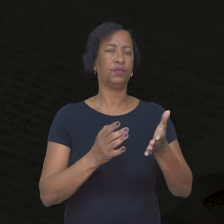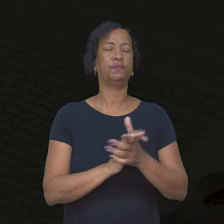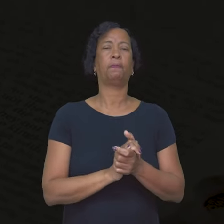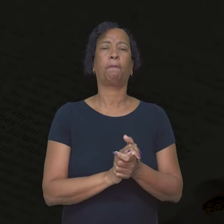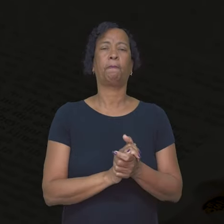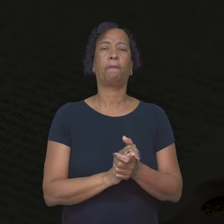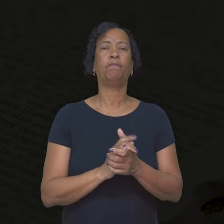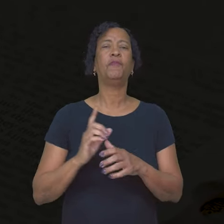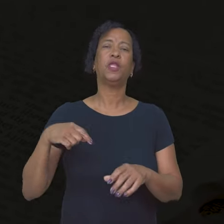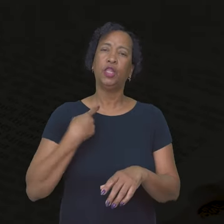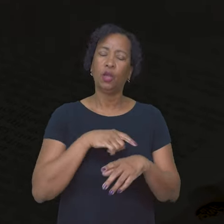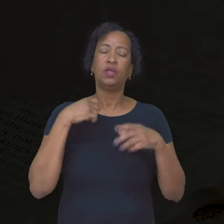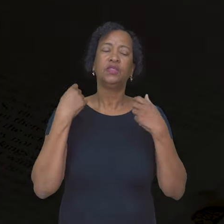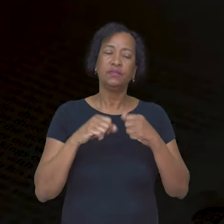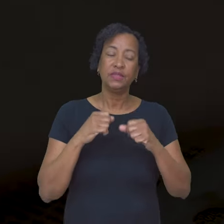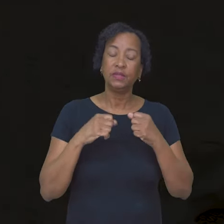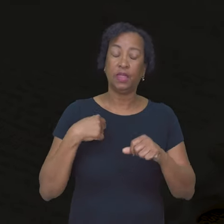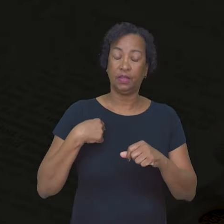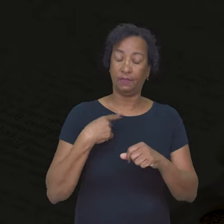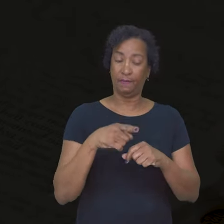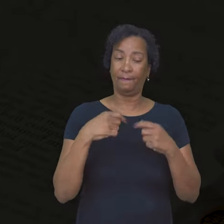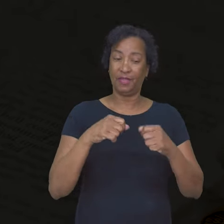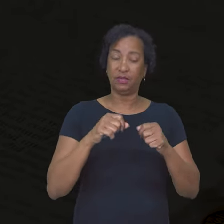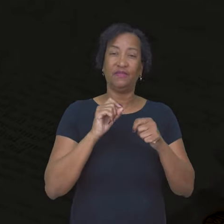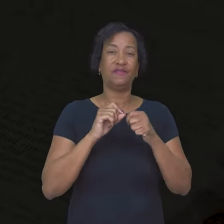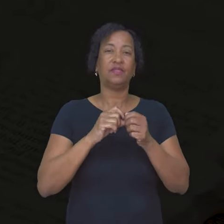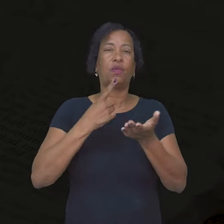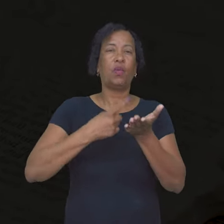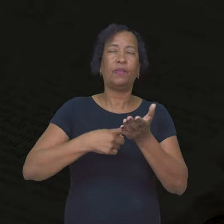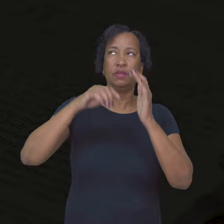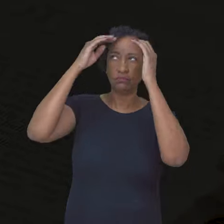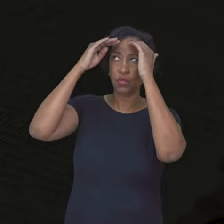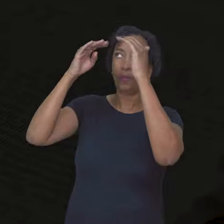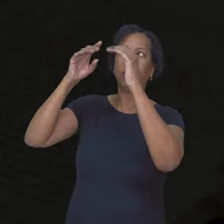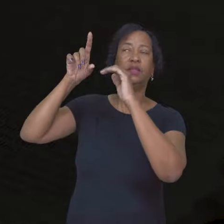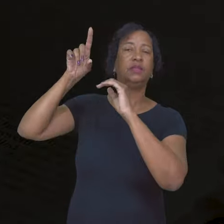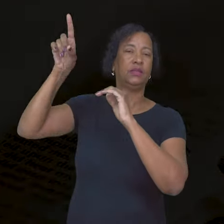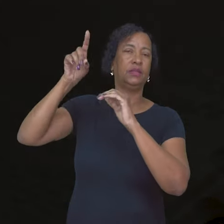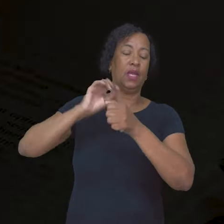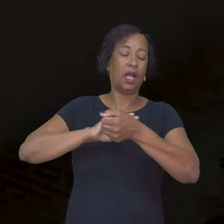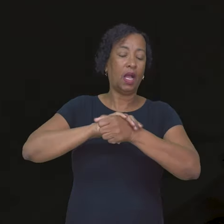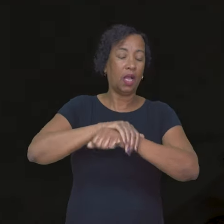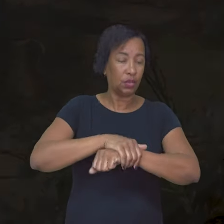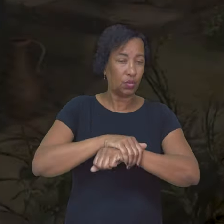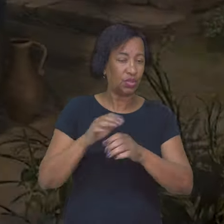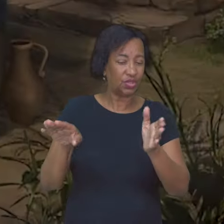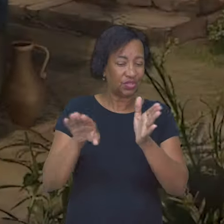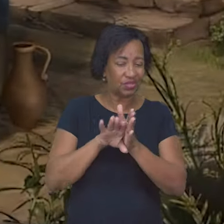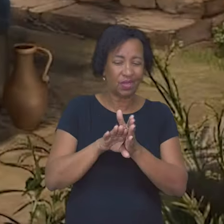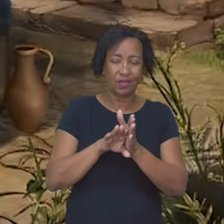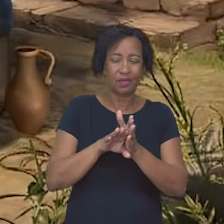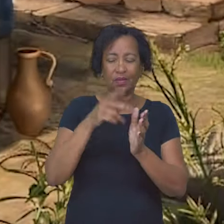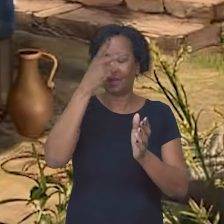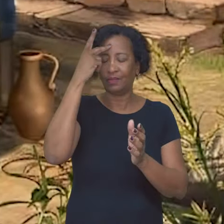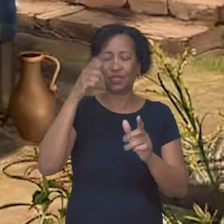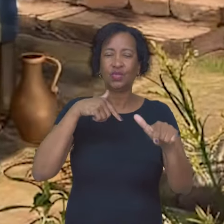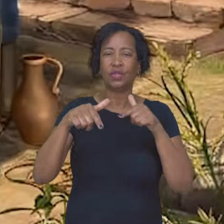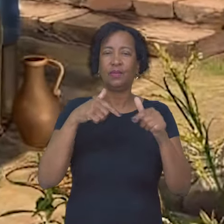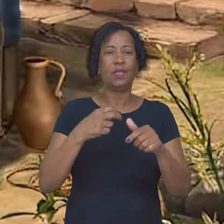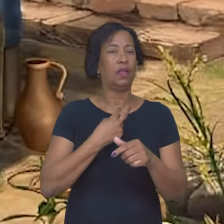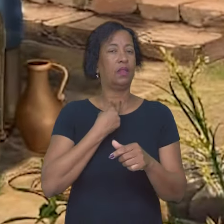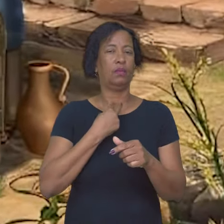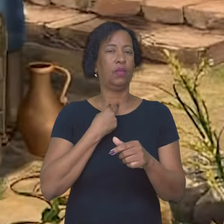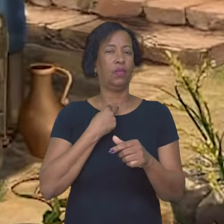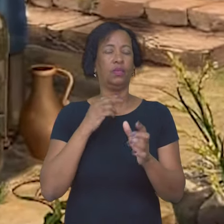precisamos realizar a obra daquele que me enviou a noite se aproxima quando ninguém pode trabalhar Jesus tinha